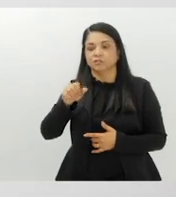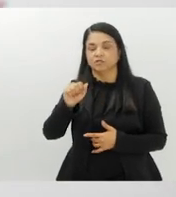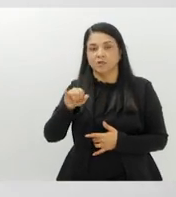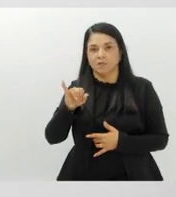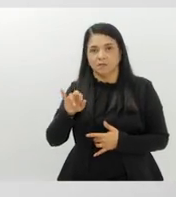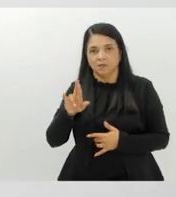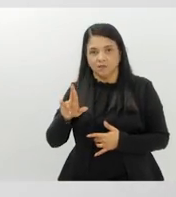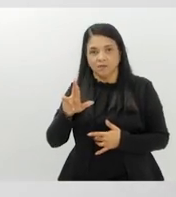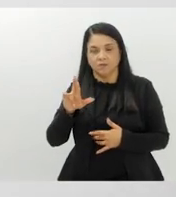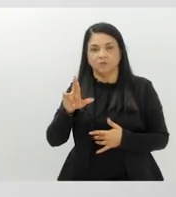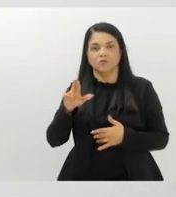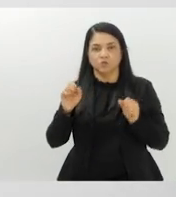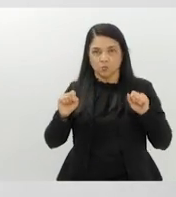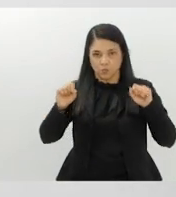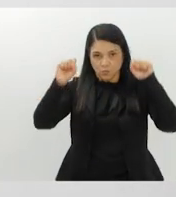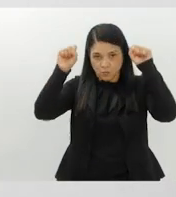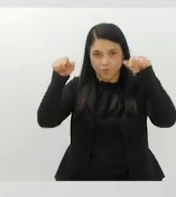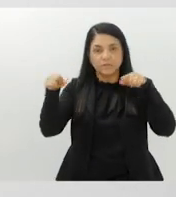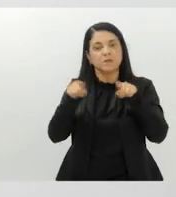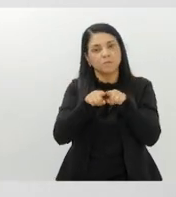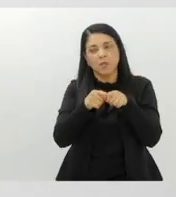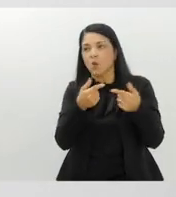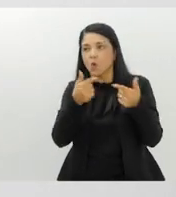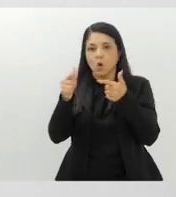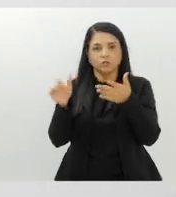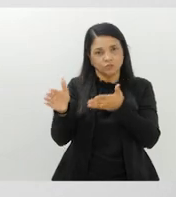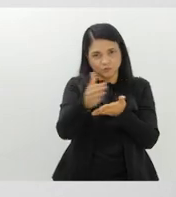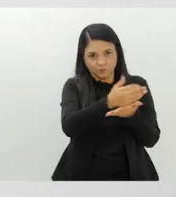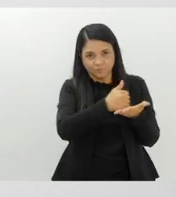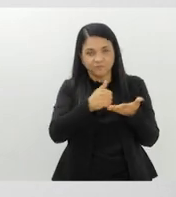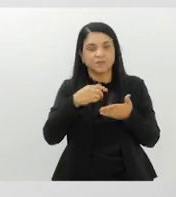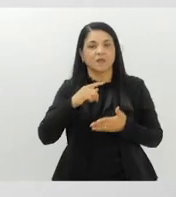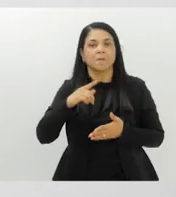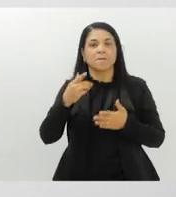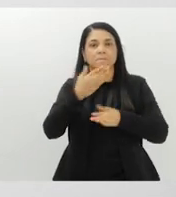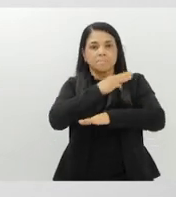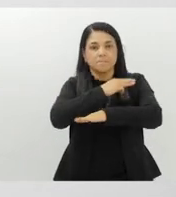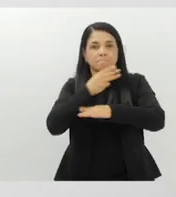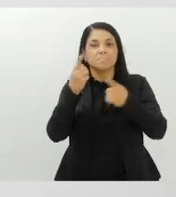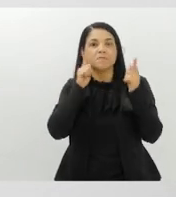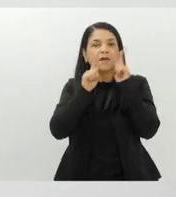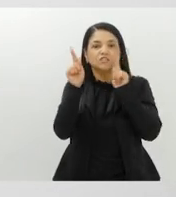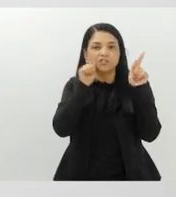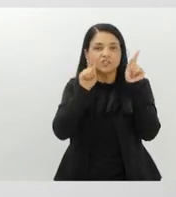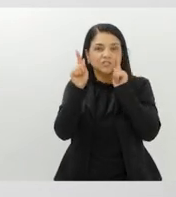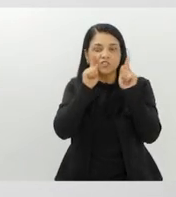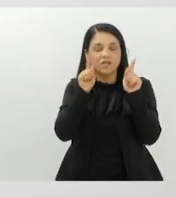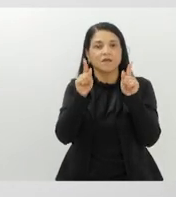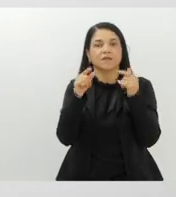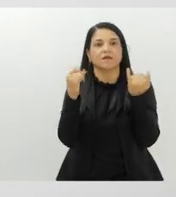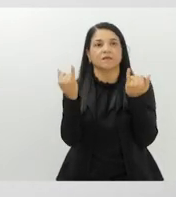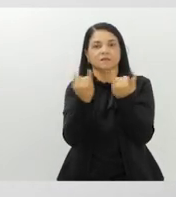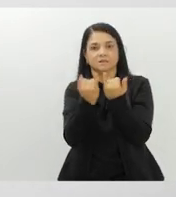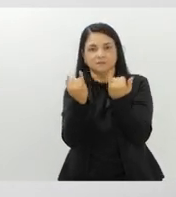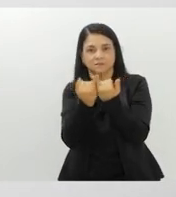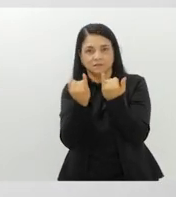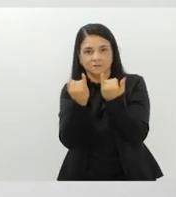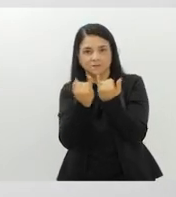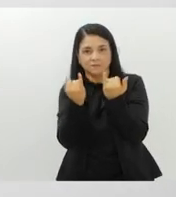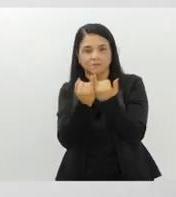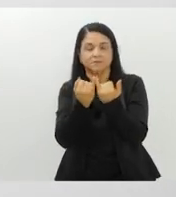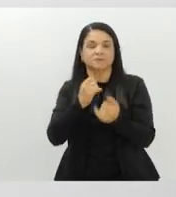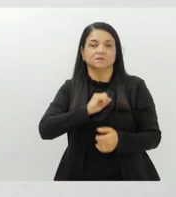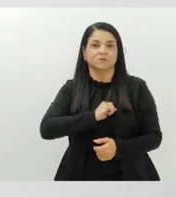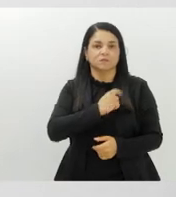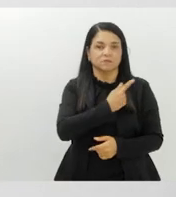de outros terreiros da cidade do Rio de Janeiro, também de Magé, de São Gonçalo, de Niterói, e a gente montou essa